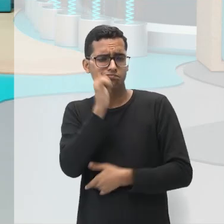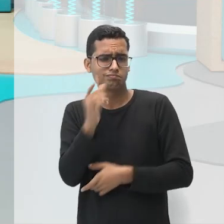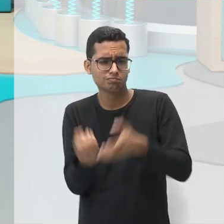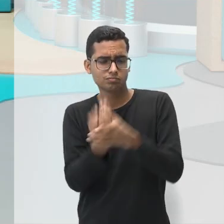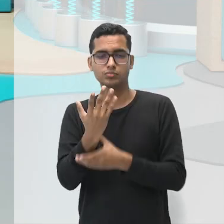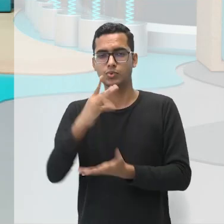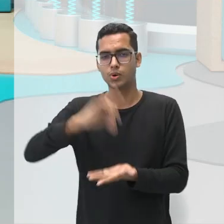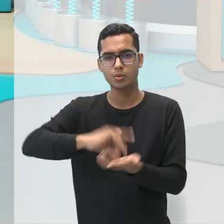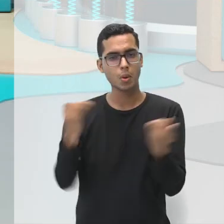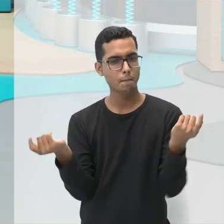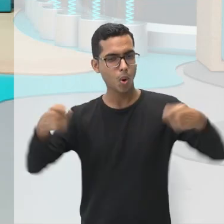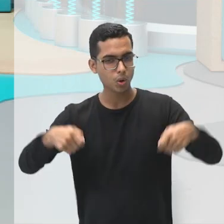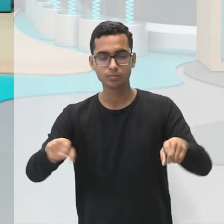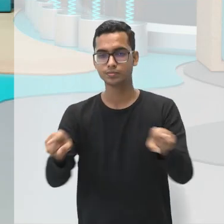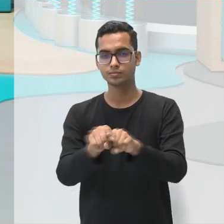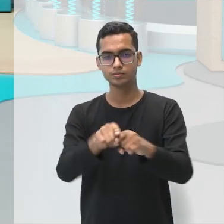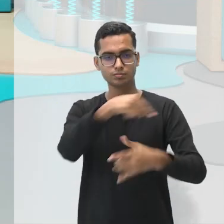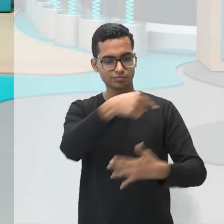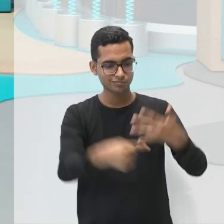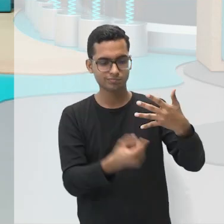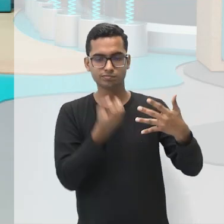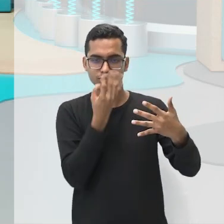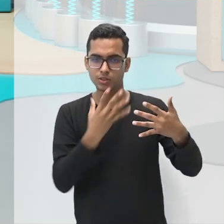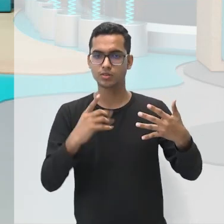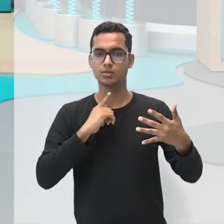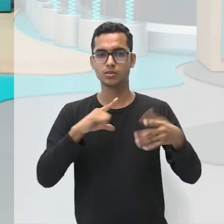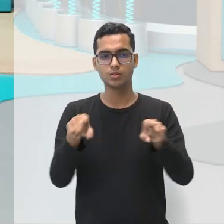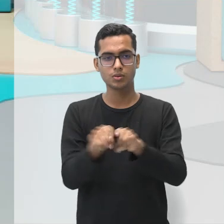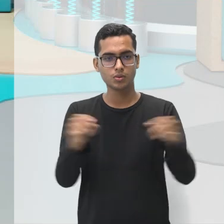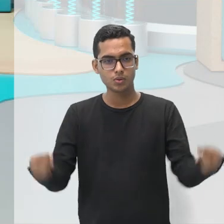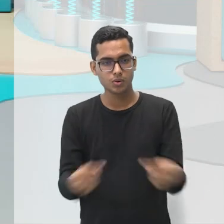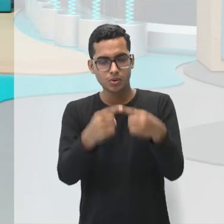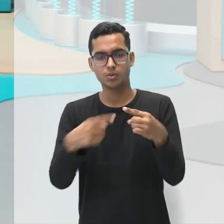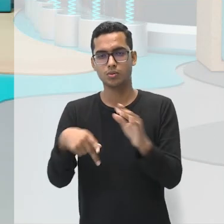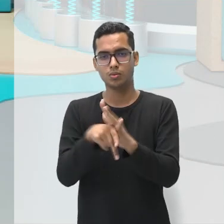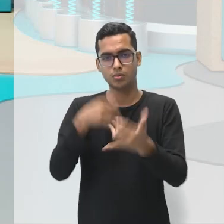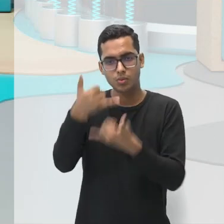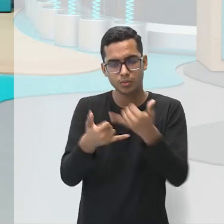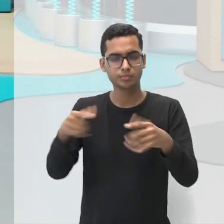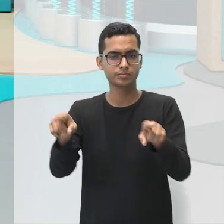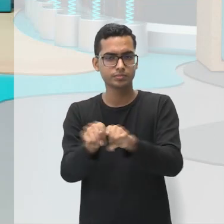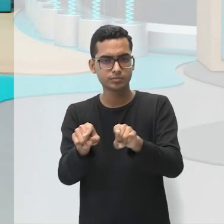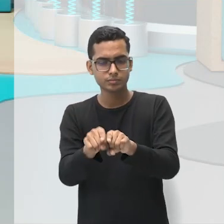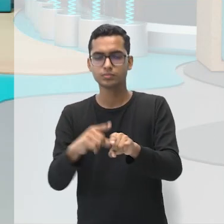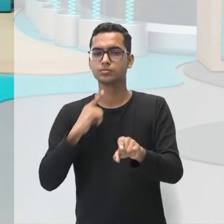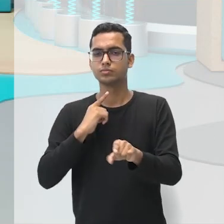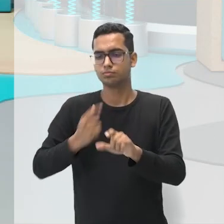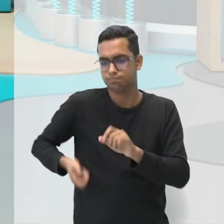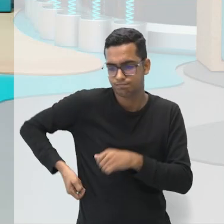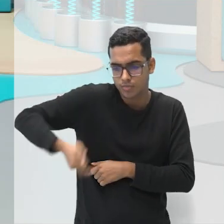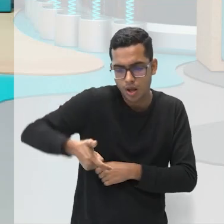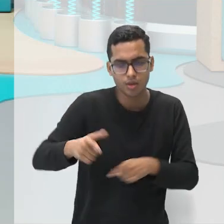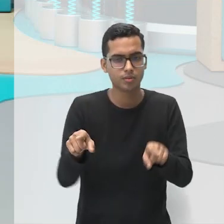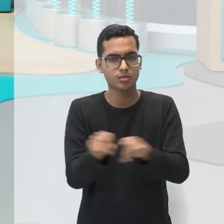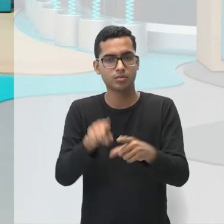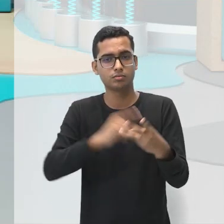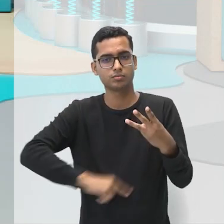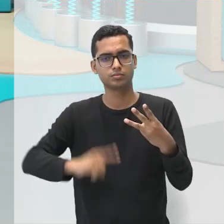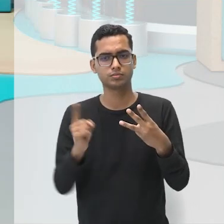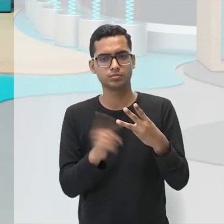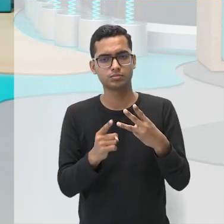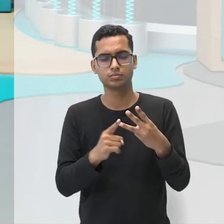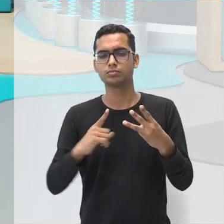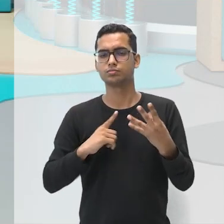e trabalhar todos os benefícios associados aí ao jogo de argola, ao jogo de bola de gude, né? E quem